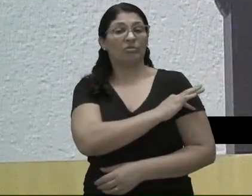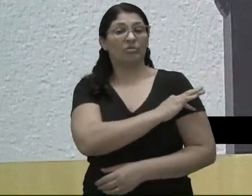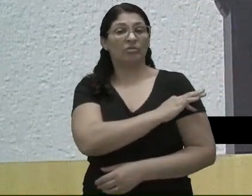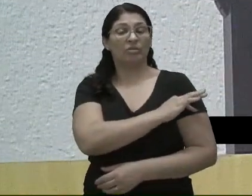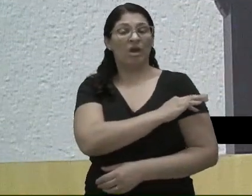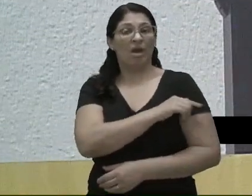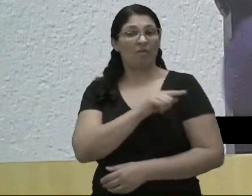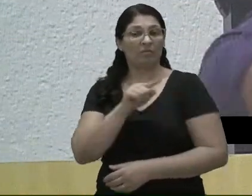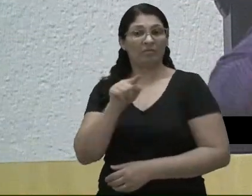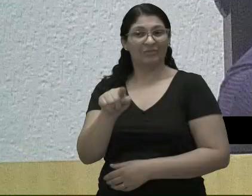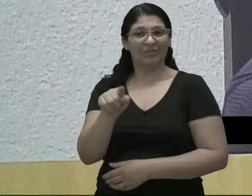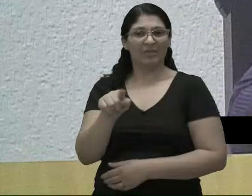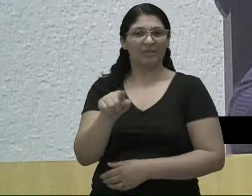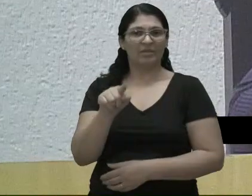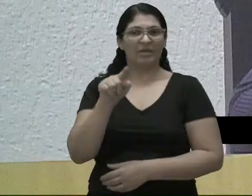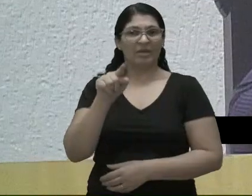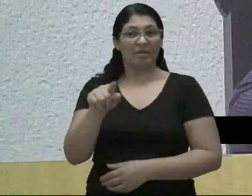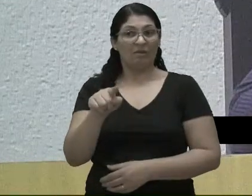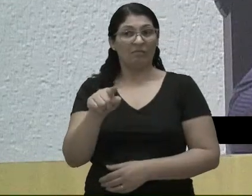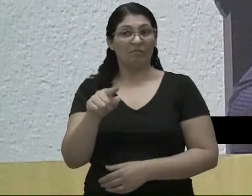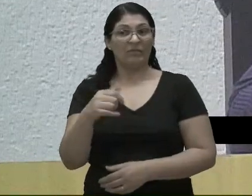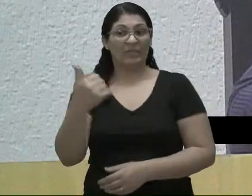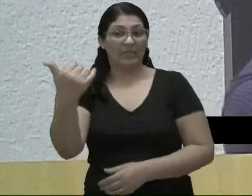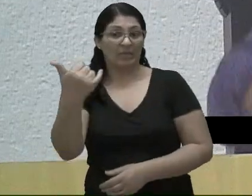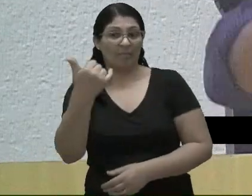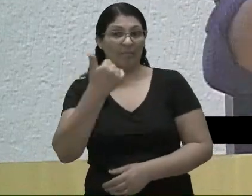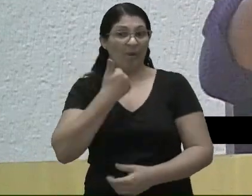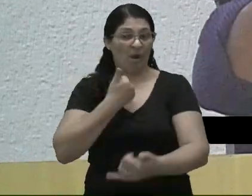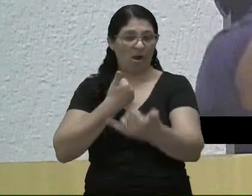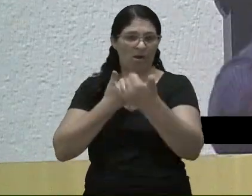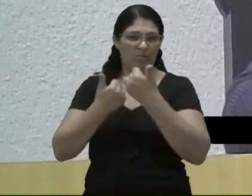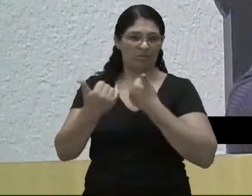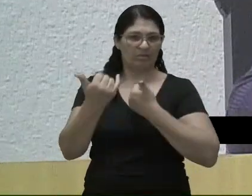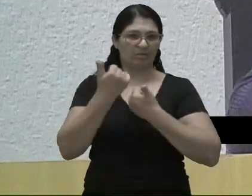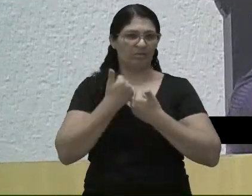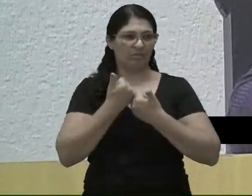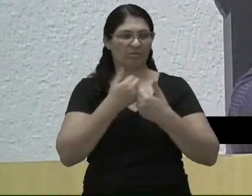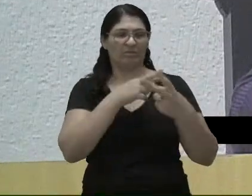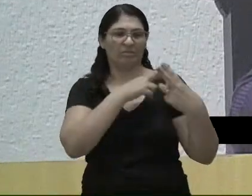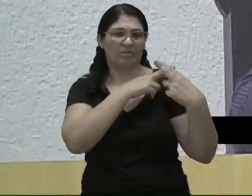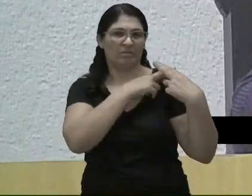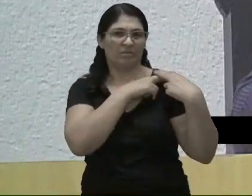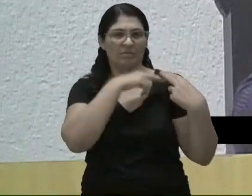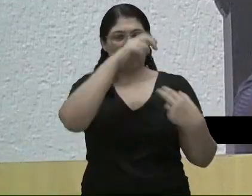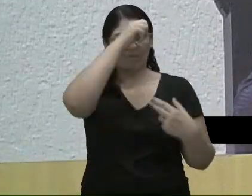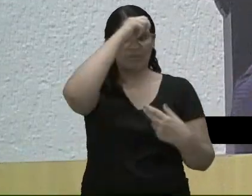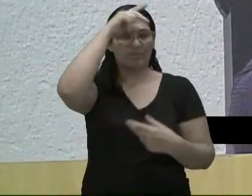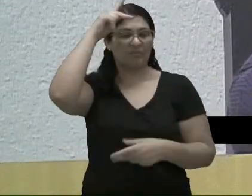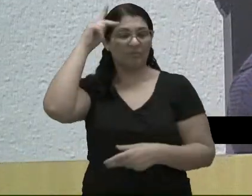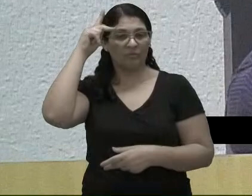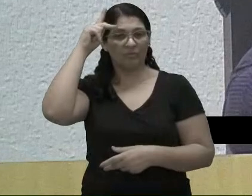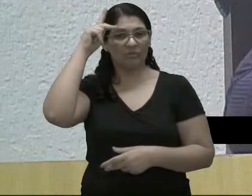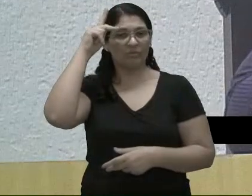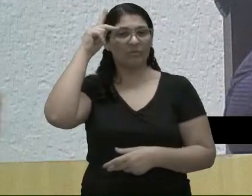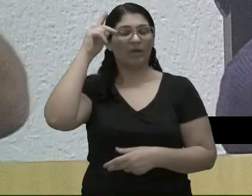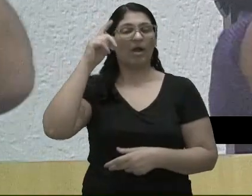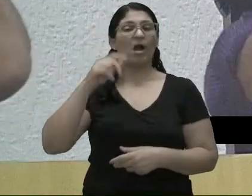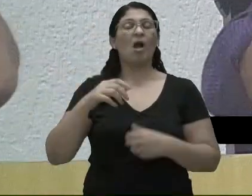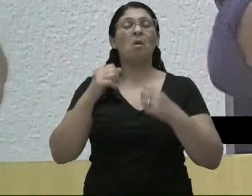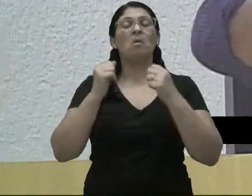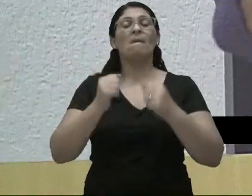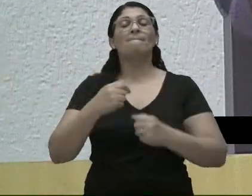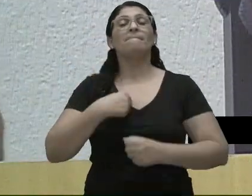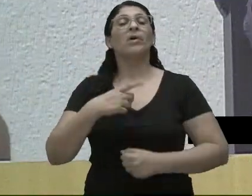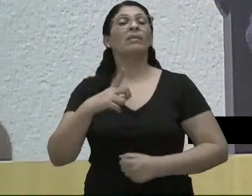fiscalizamos vocês. Vocês prestam conta para nós, prestam conta para a prefeitura. Qual o poder que eu tenho de